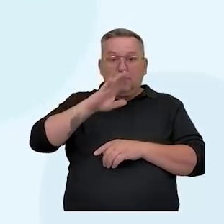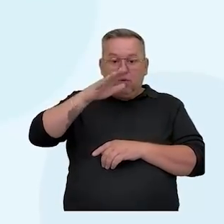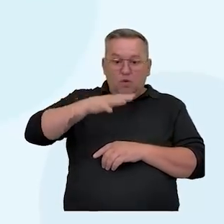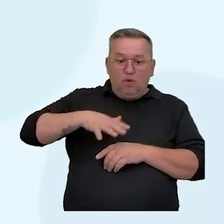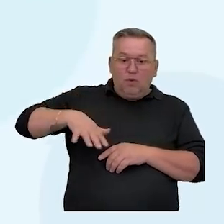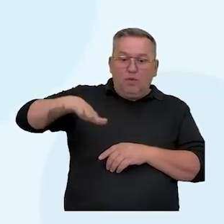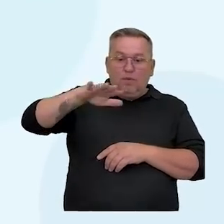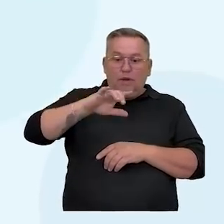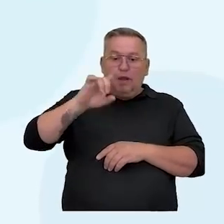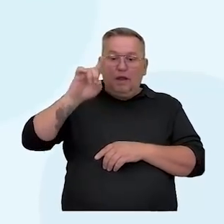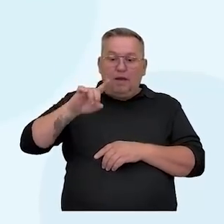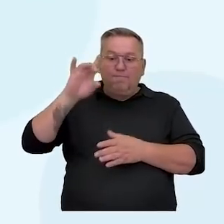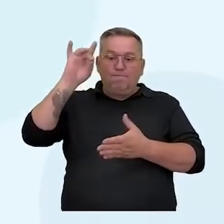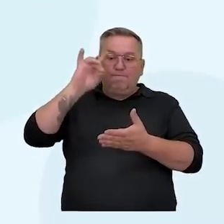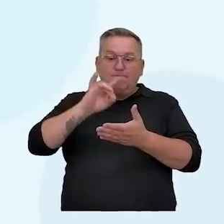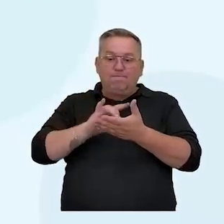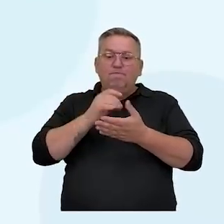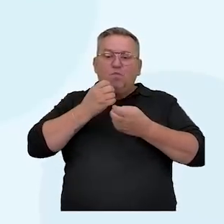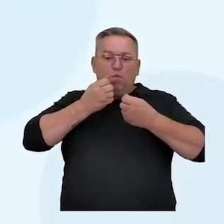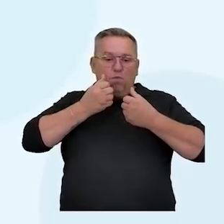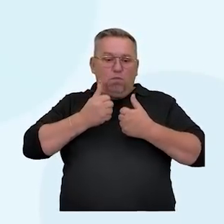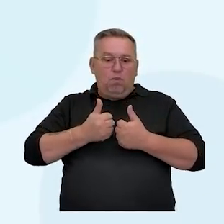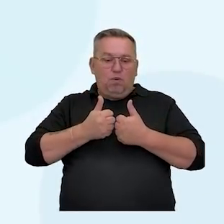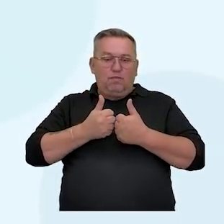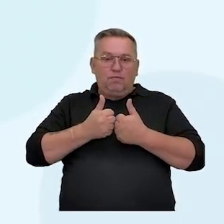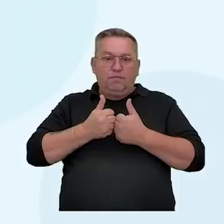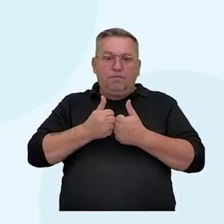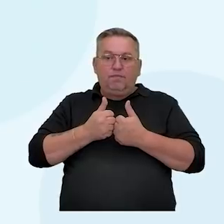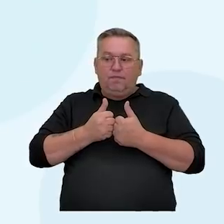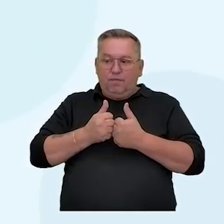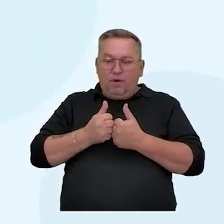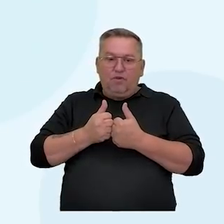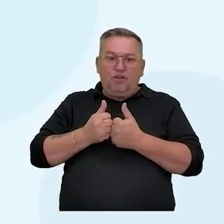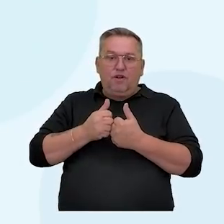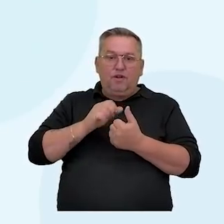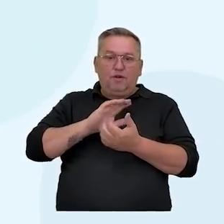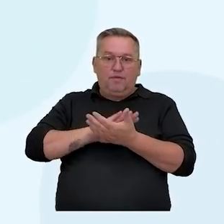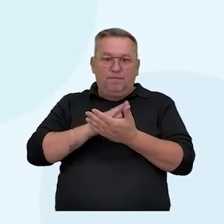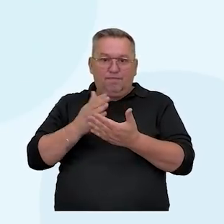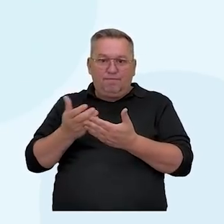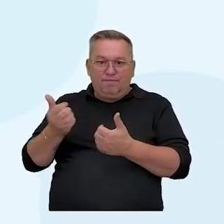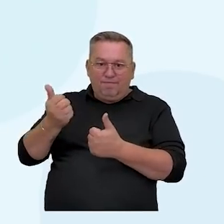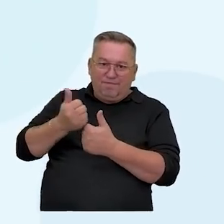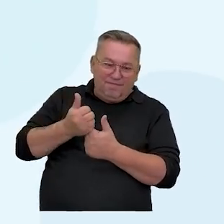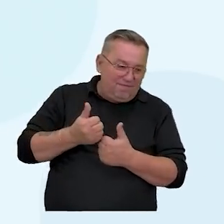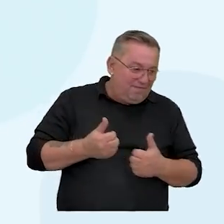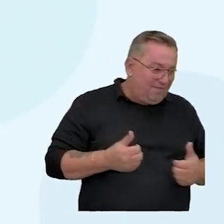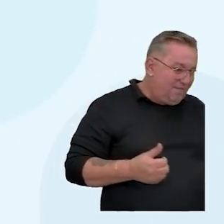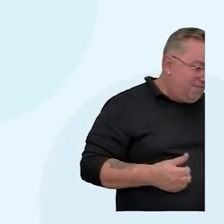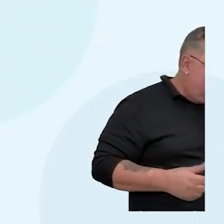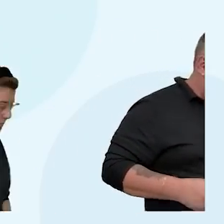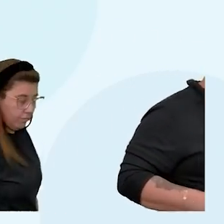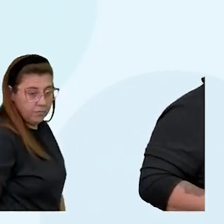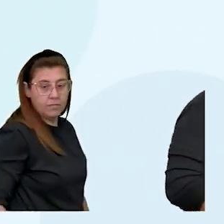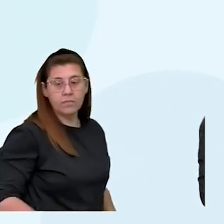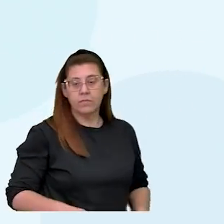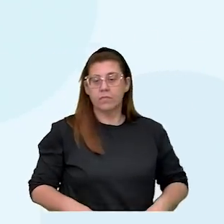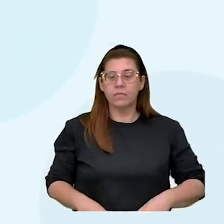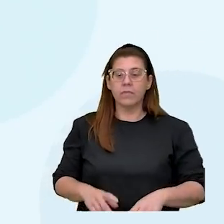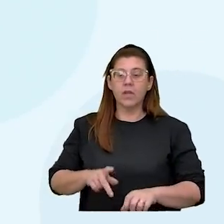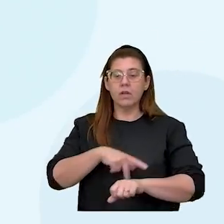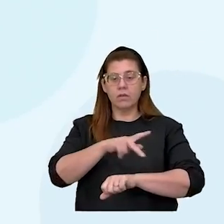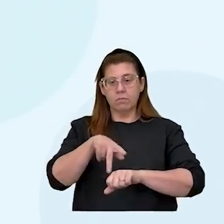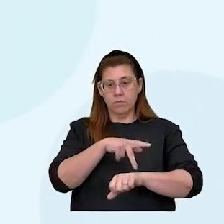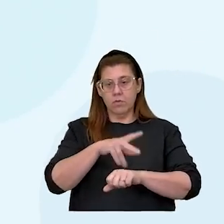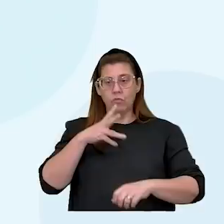brasileira é realmente generosa, como em outros países, em que os esforços coletivos